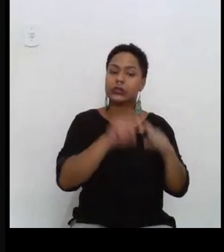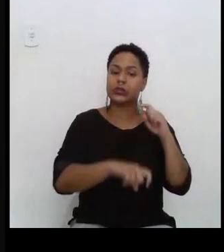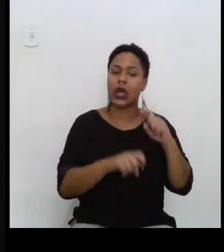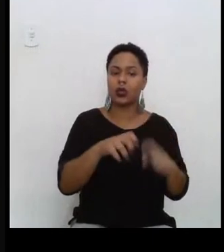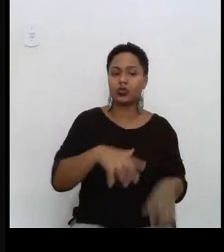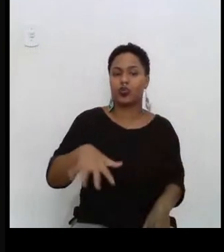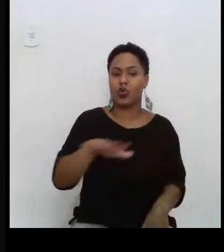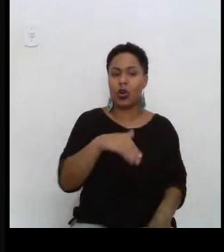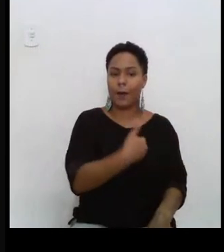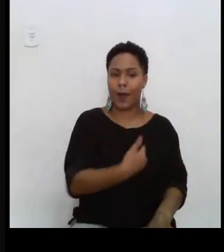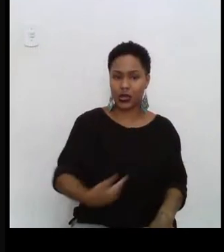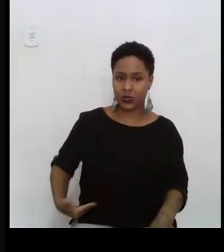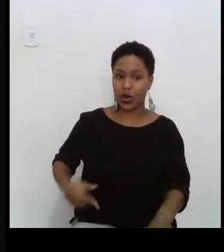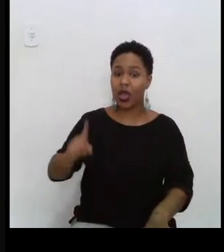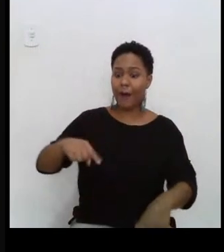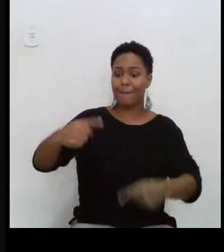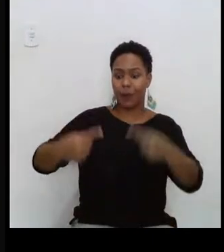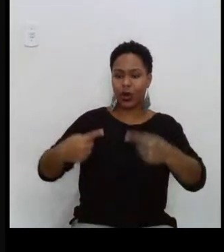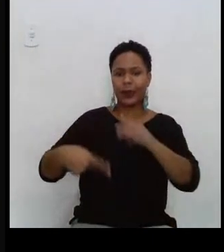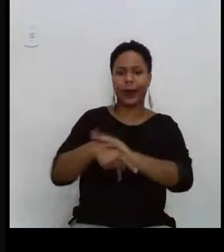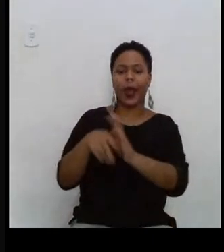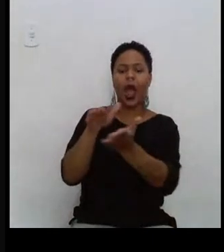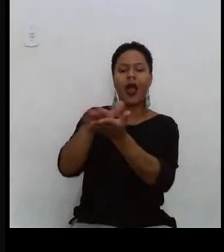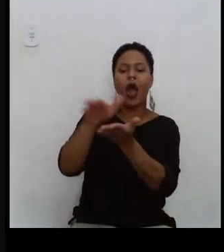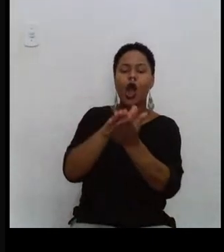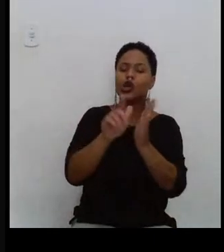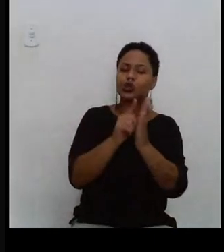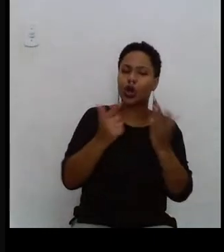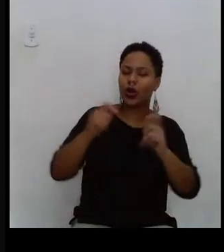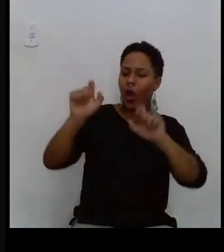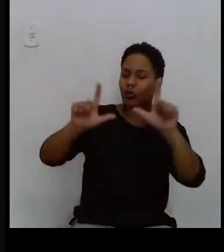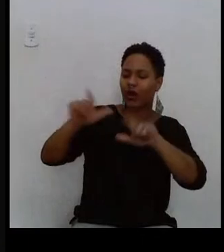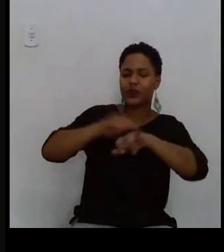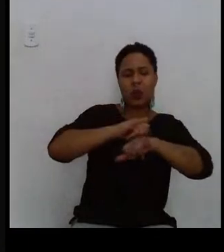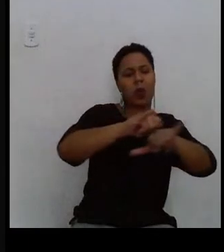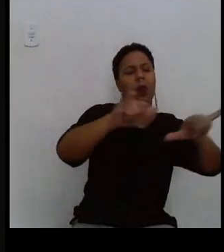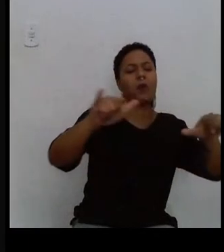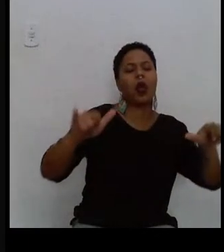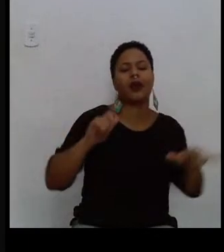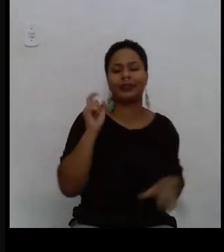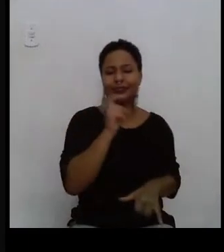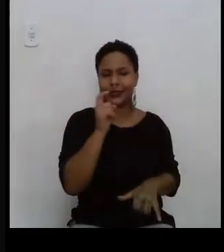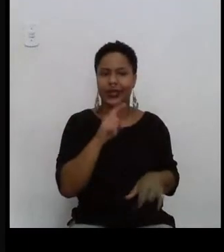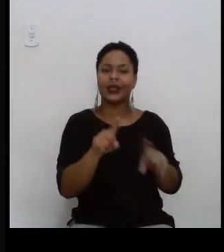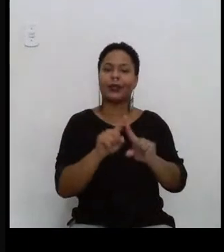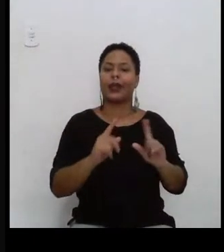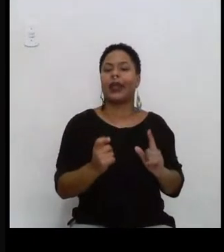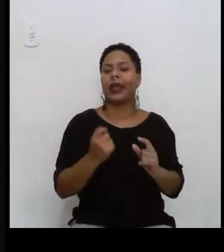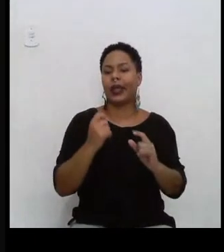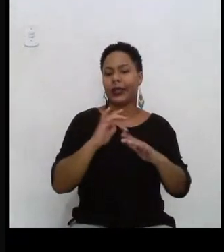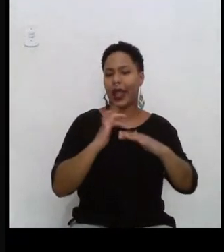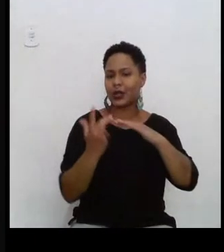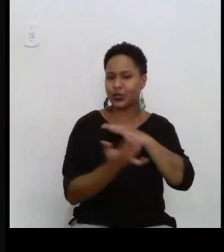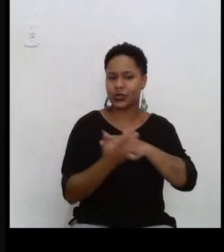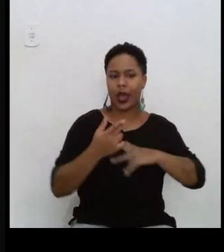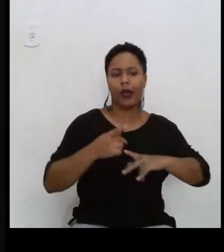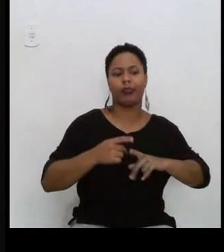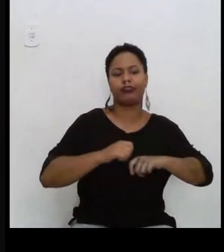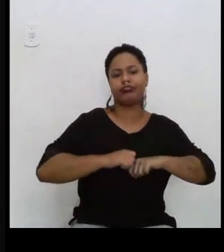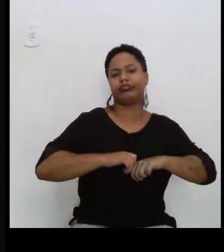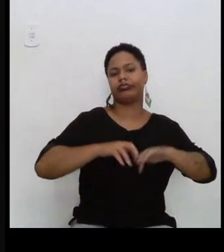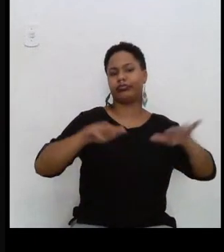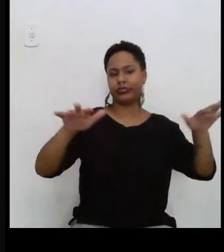presença excerto friportas este ano virá missão nas redes sociais e o que será